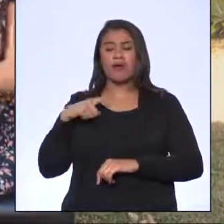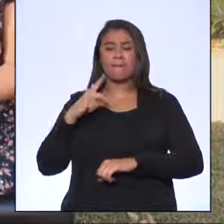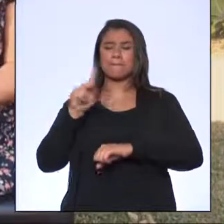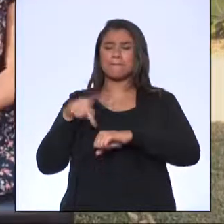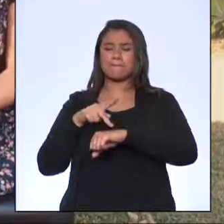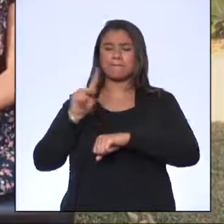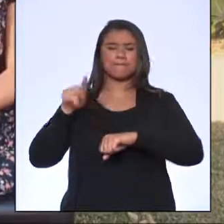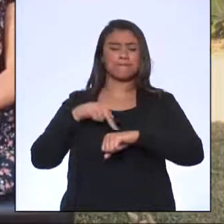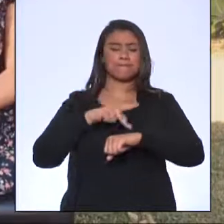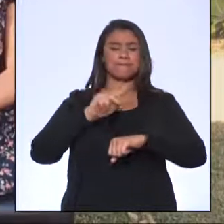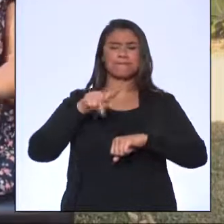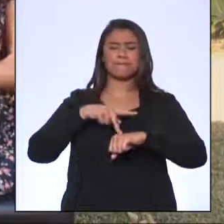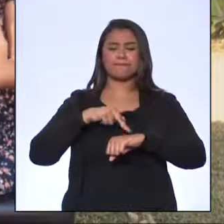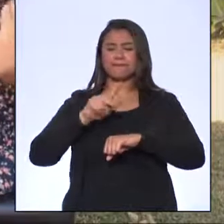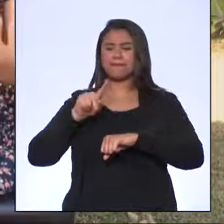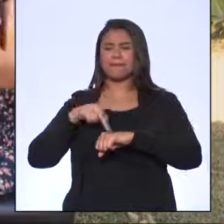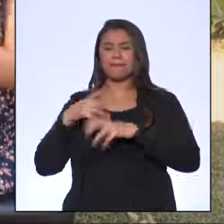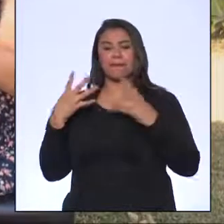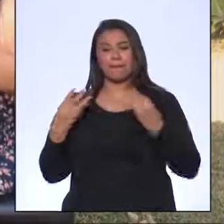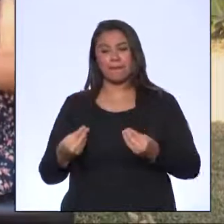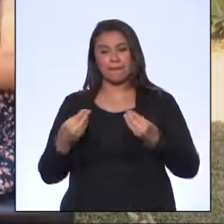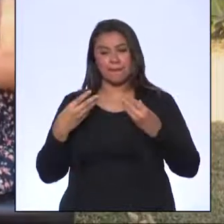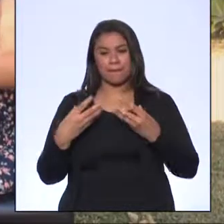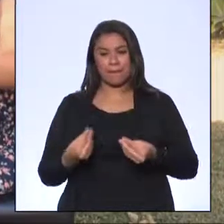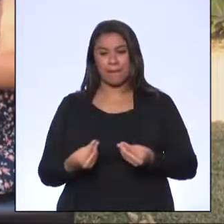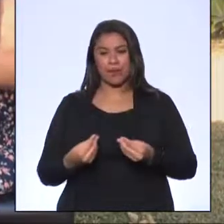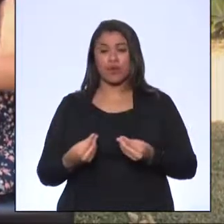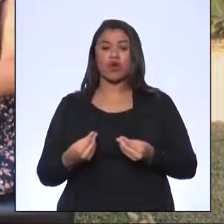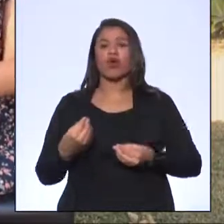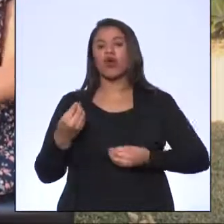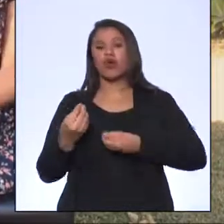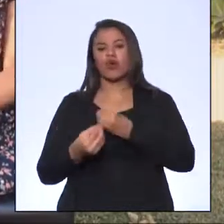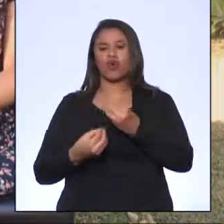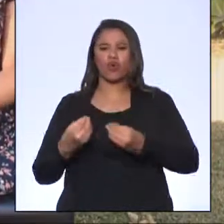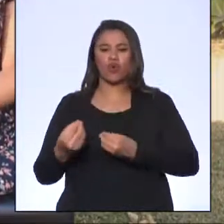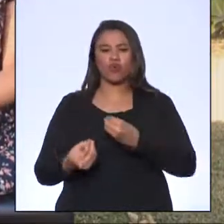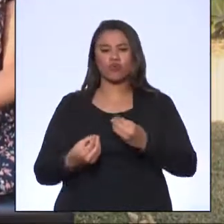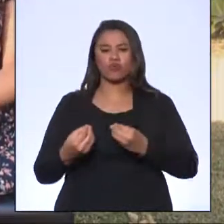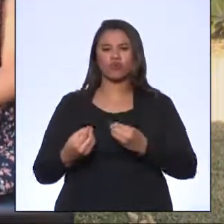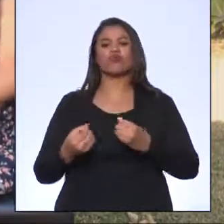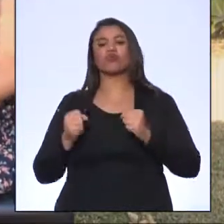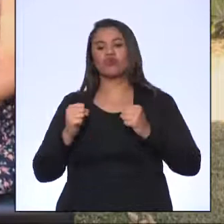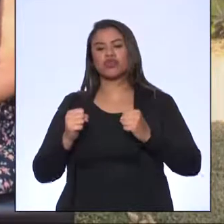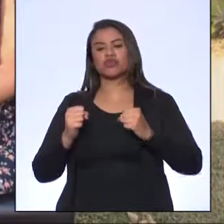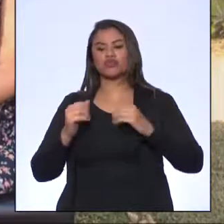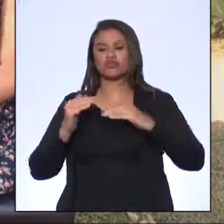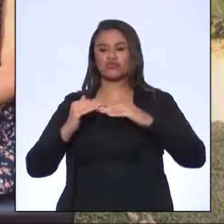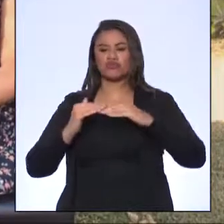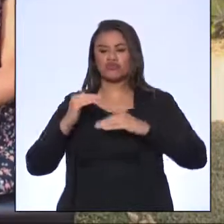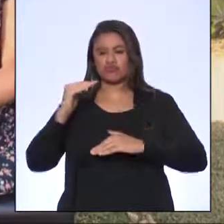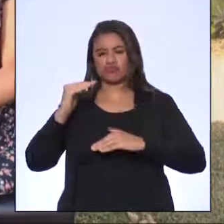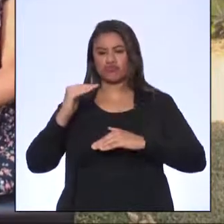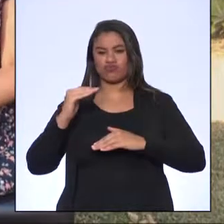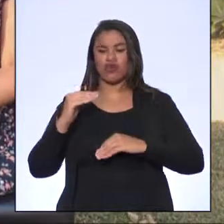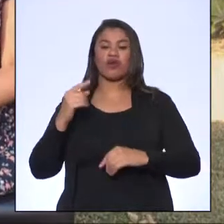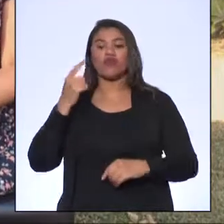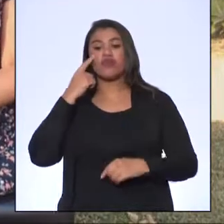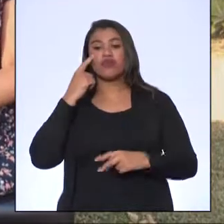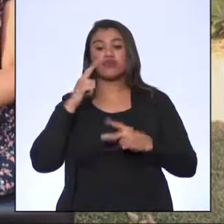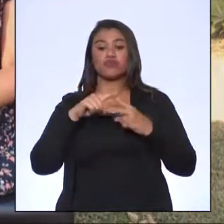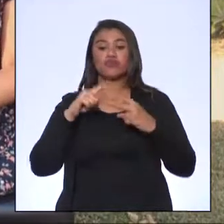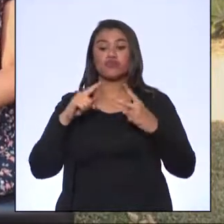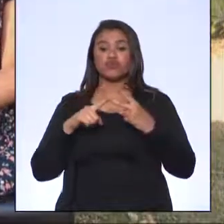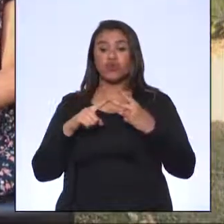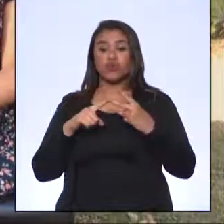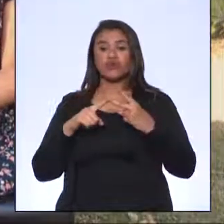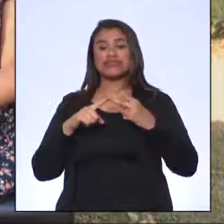então, de estudar esse continente, nós podemos subdividi-lo em algumas regiões. Vamos ver agora duas maneiras tradicionais